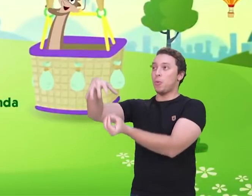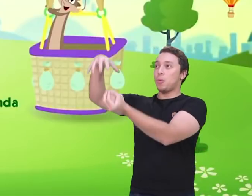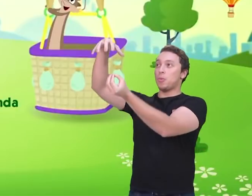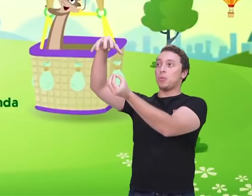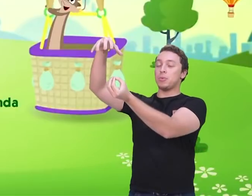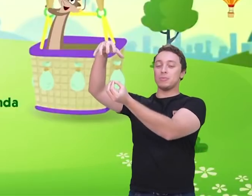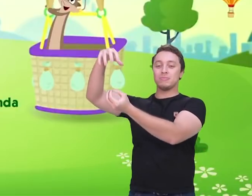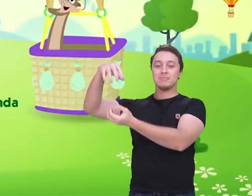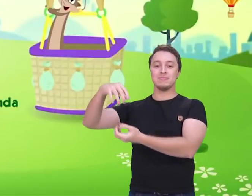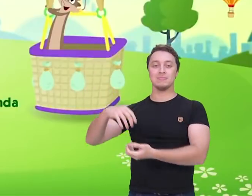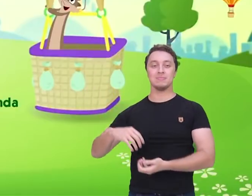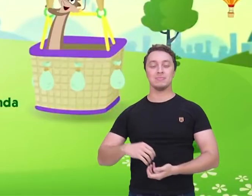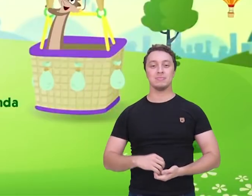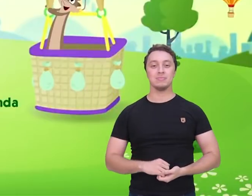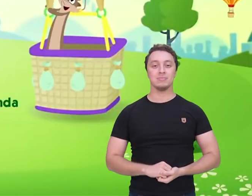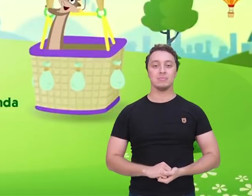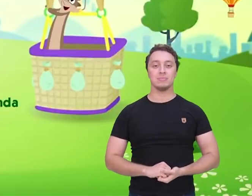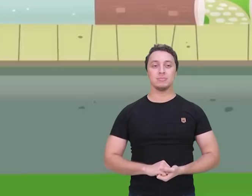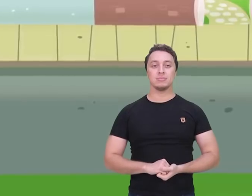Subindo.